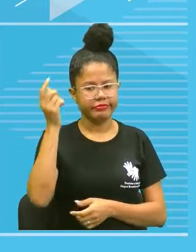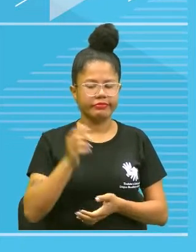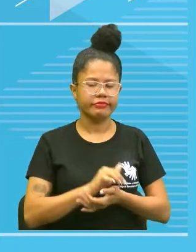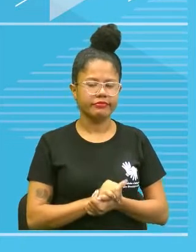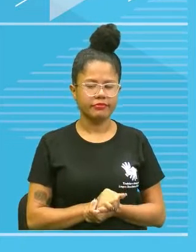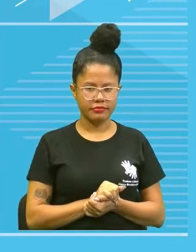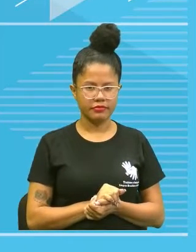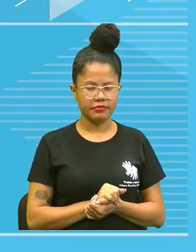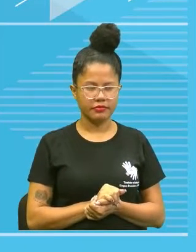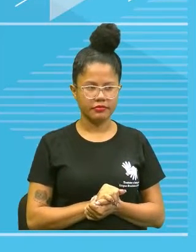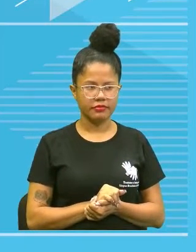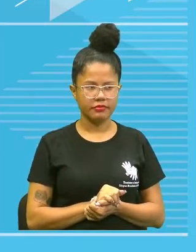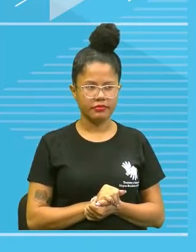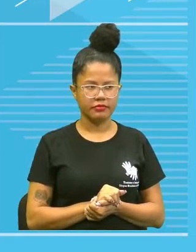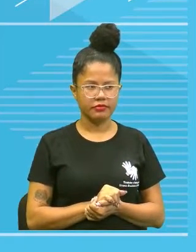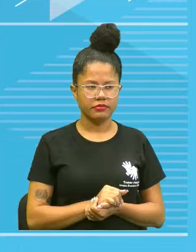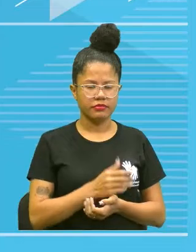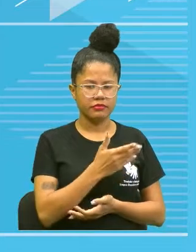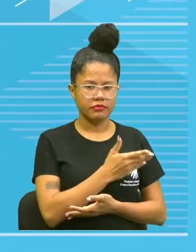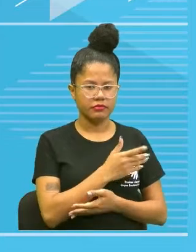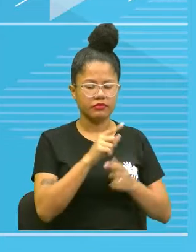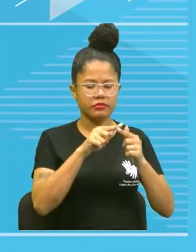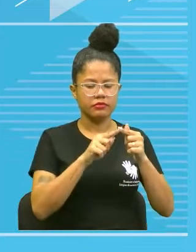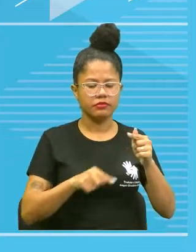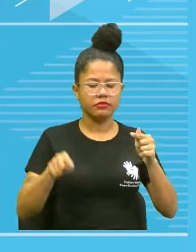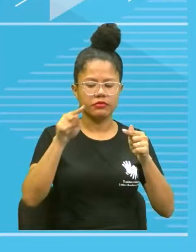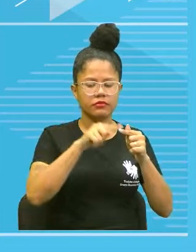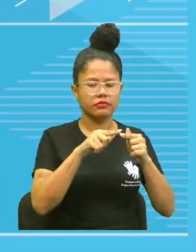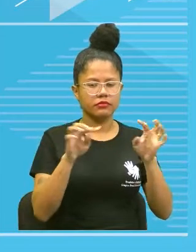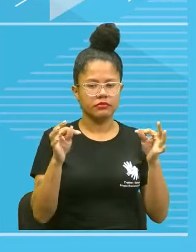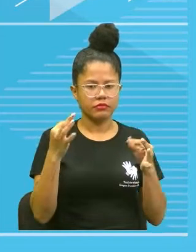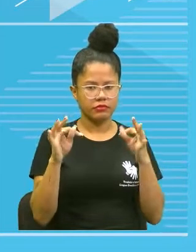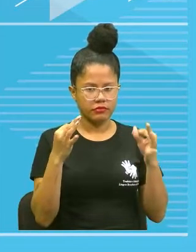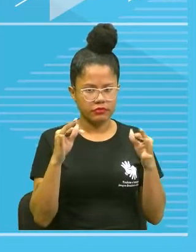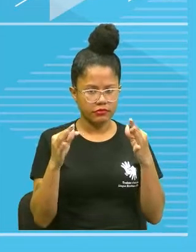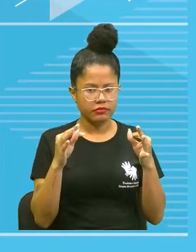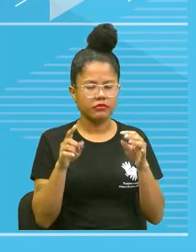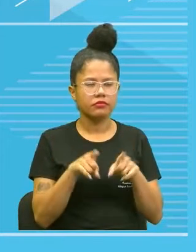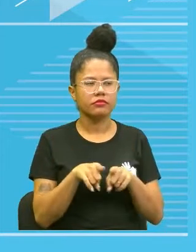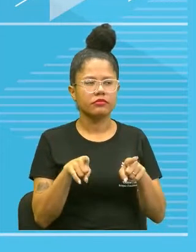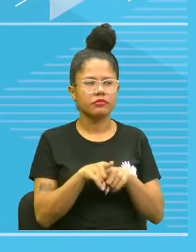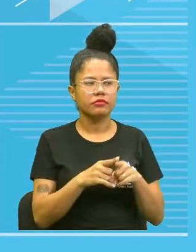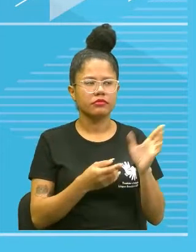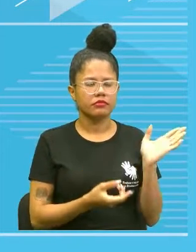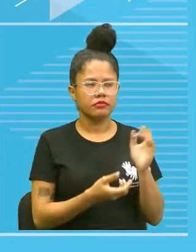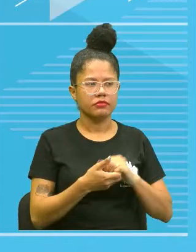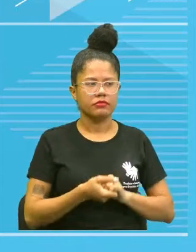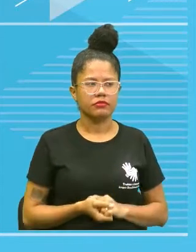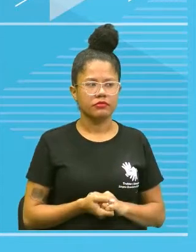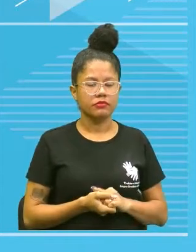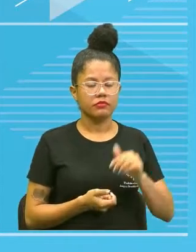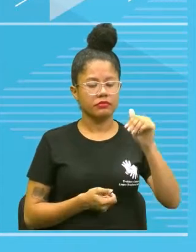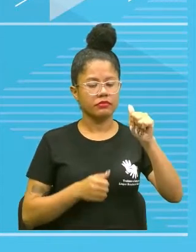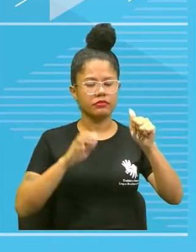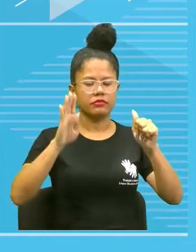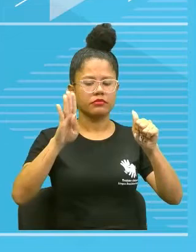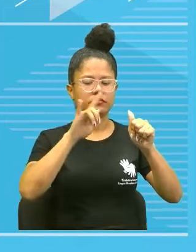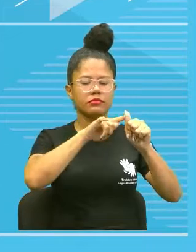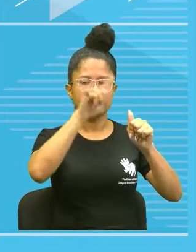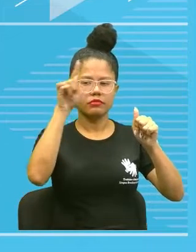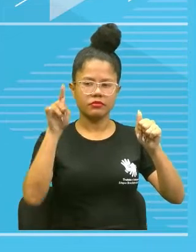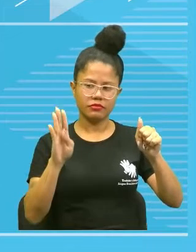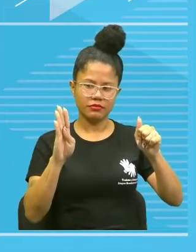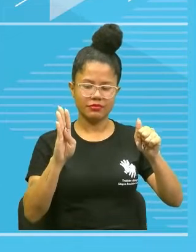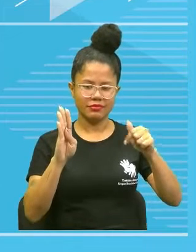ciclo termodinâmico. Olha o nosso exemplo aqui. Eu estou indo de A para B e de B para